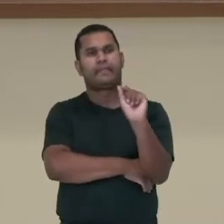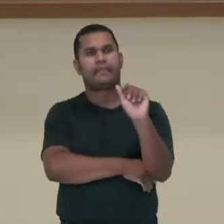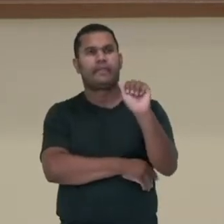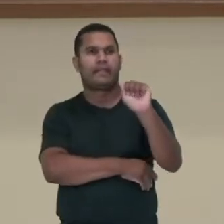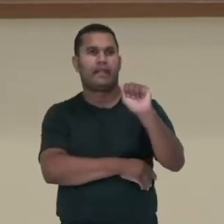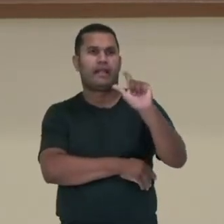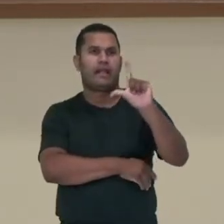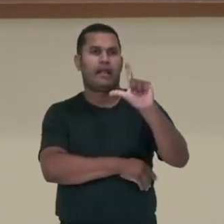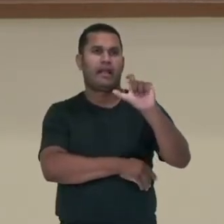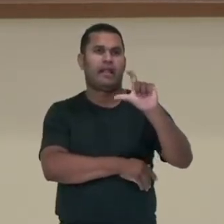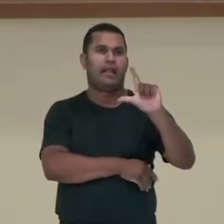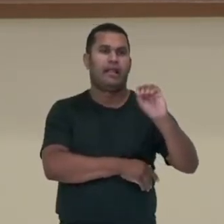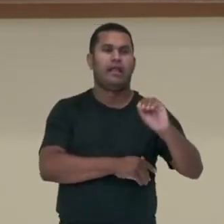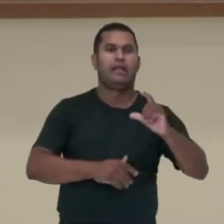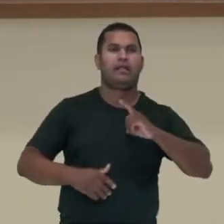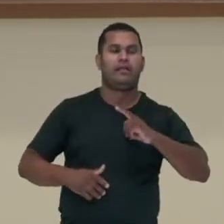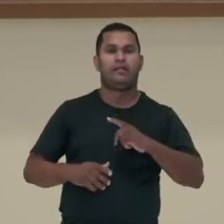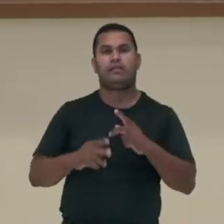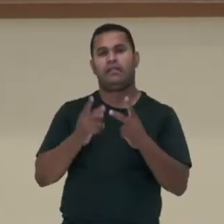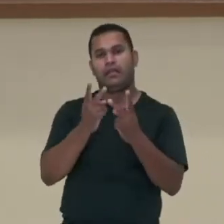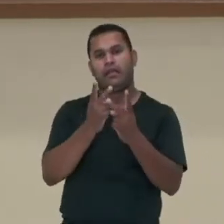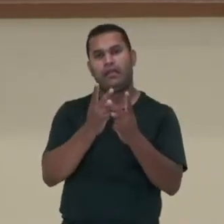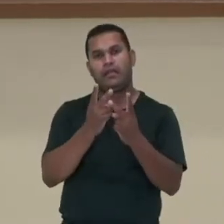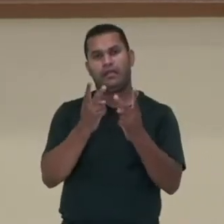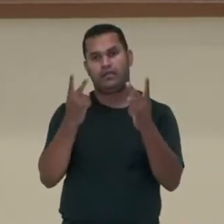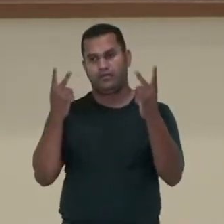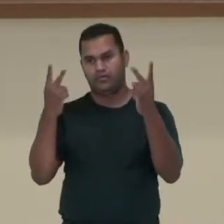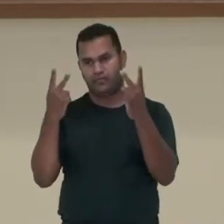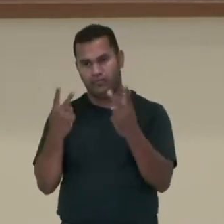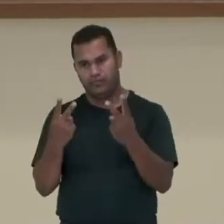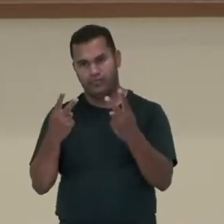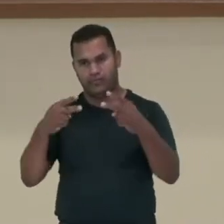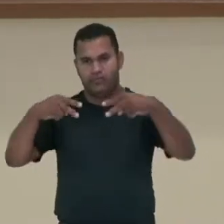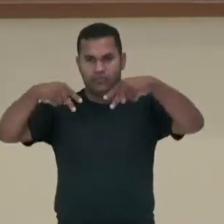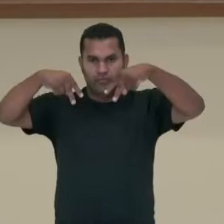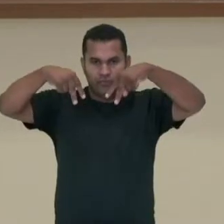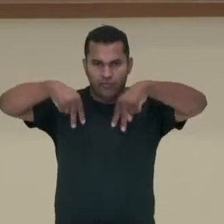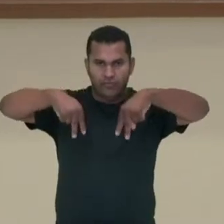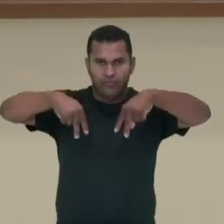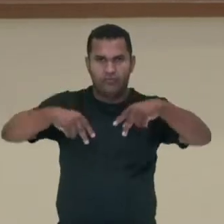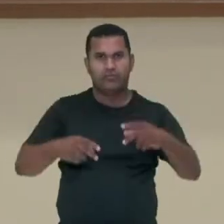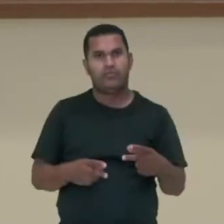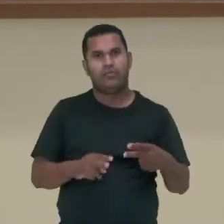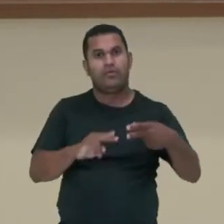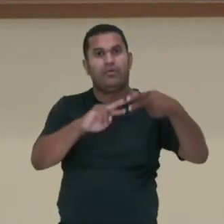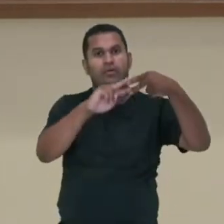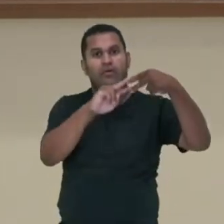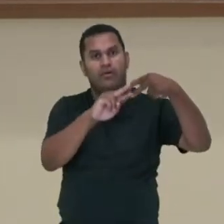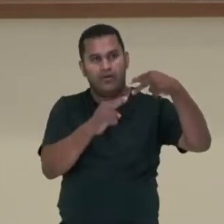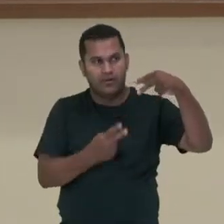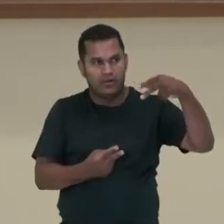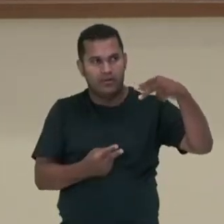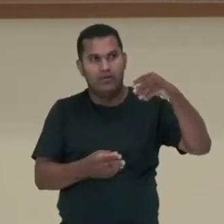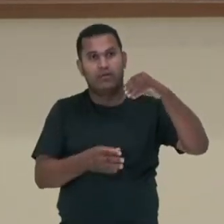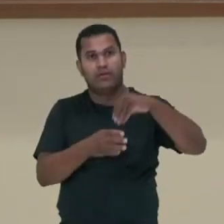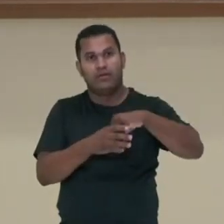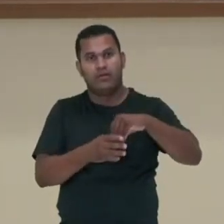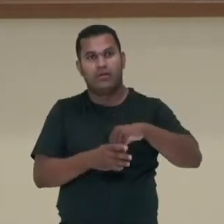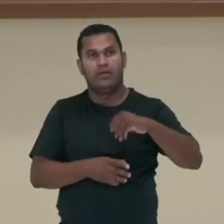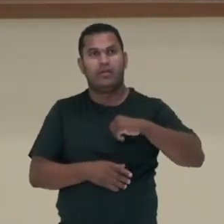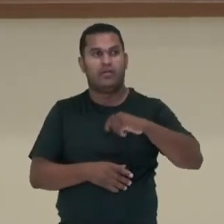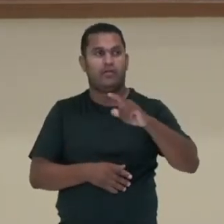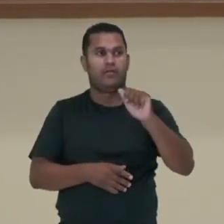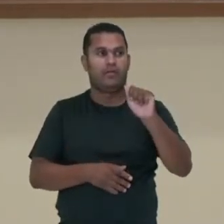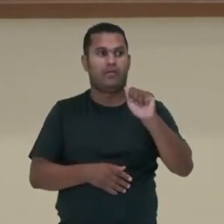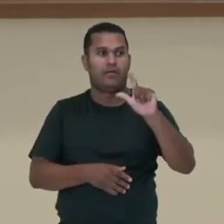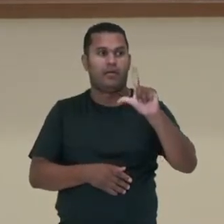De um ou outro genes responsáveis pelo mesmo fator. Então vamos supor assim, nós temos um alelo. Vamos pensar